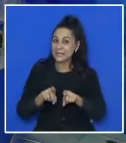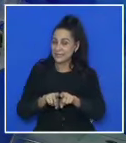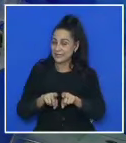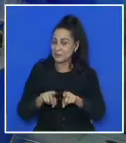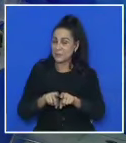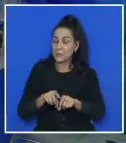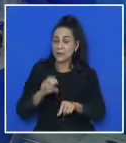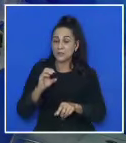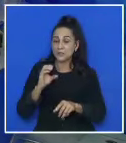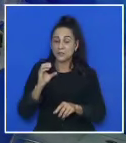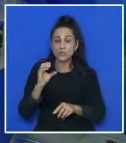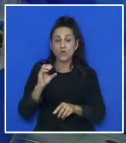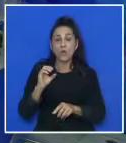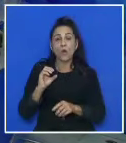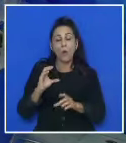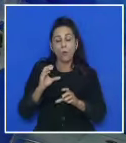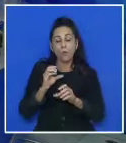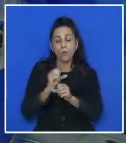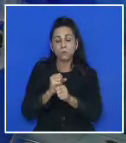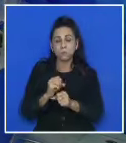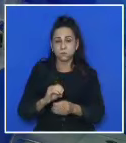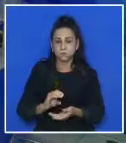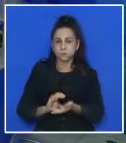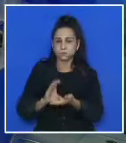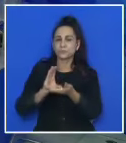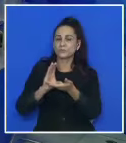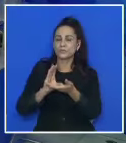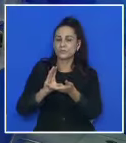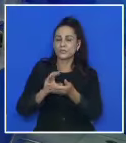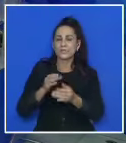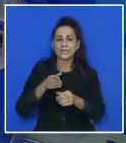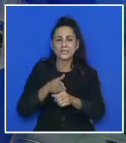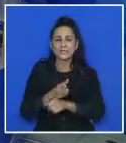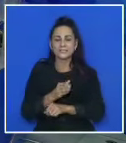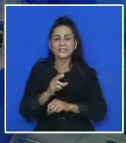e ainda se o prêmio está acumulado. Tudo isso e muito mais no site da Caixa.